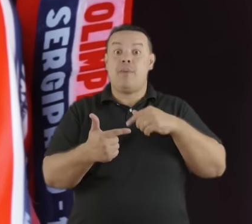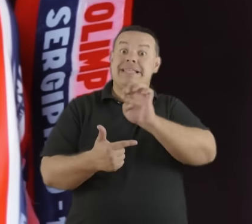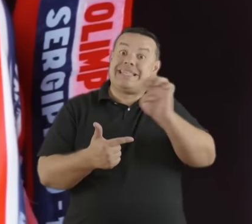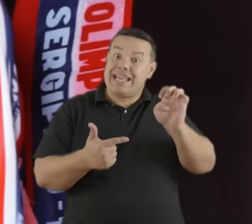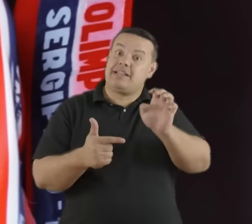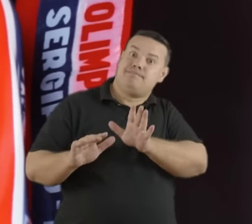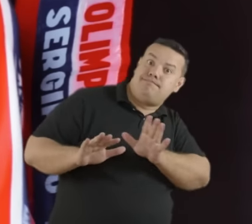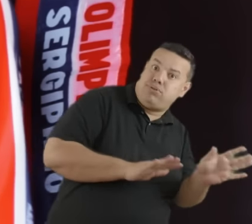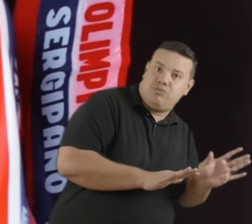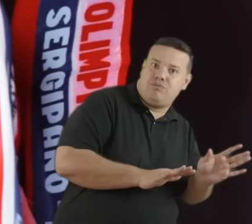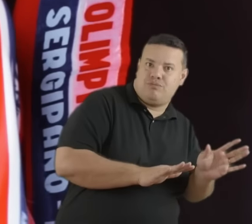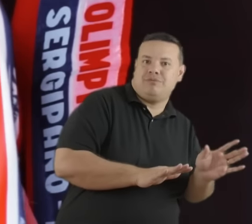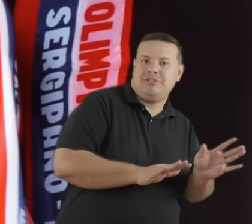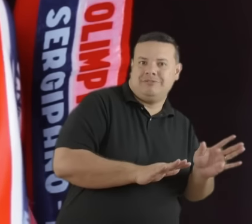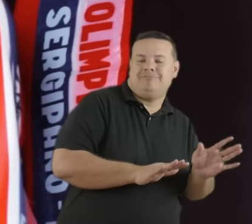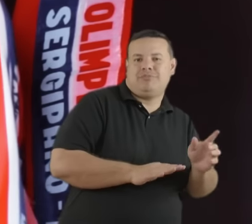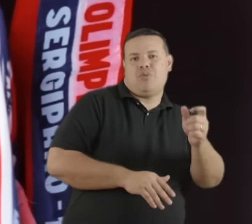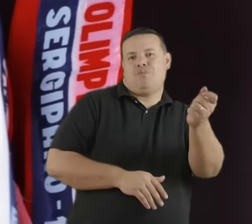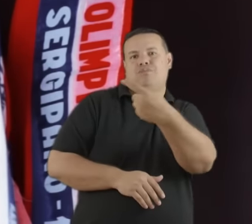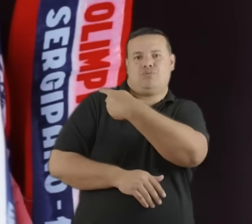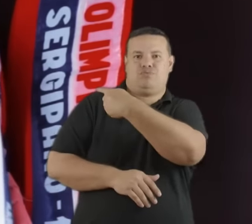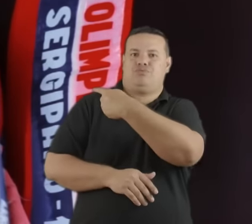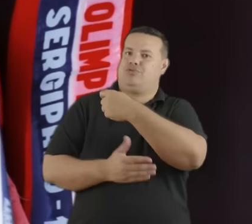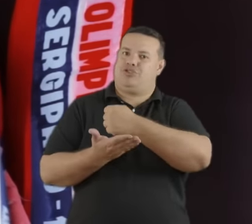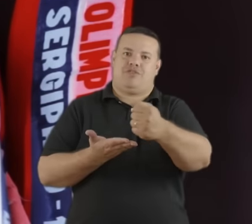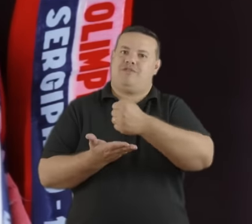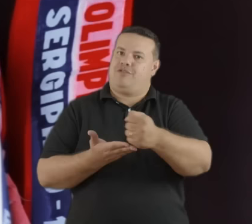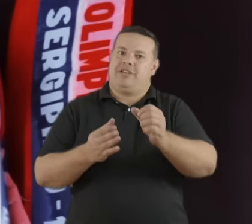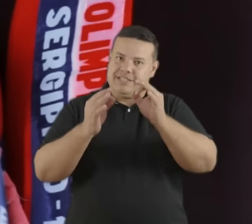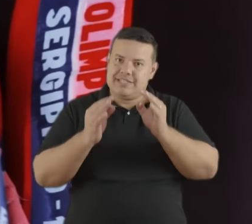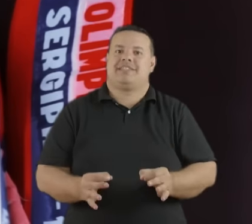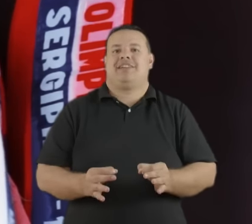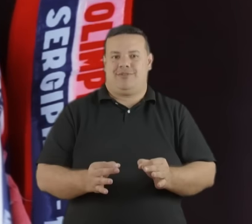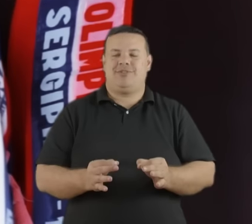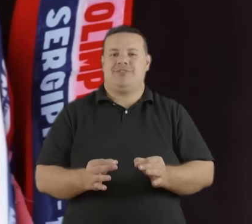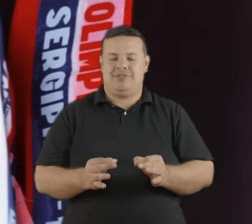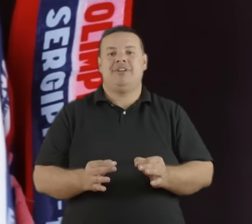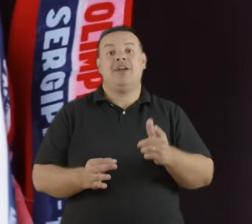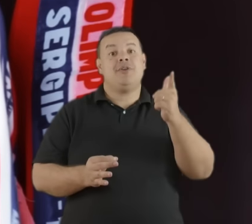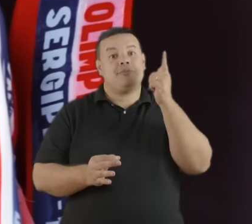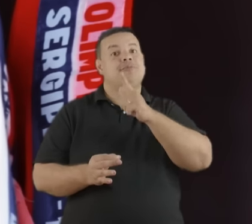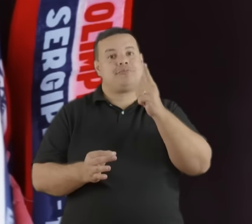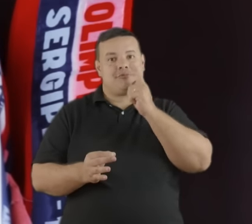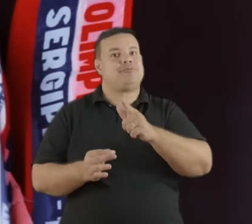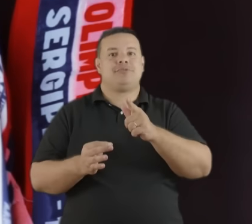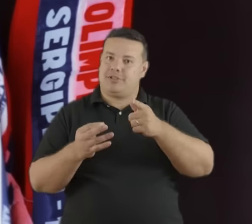eu caí no canto esquerdo, mas a bola foi para fora. Porque se vender no gol, também pega. Já tinha caído no canto certo. E aí,